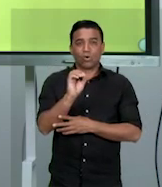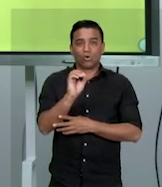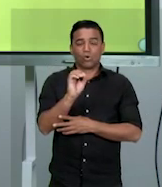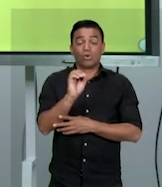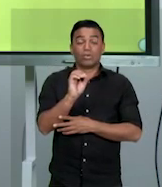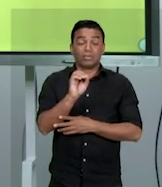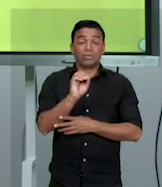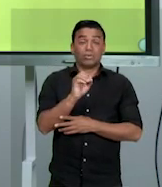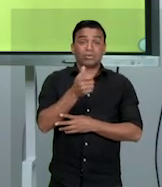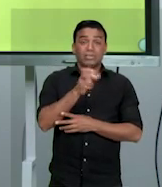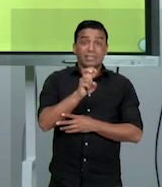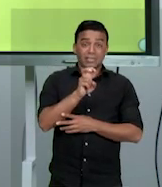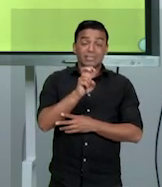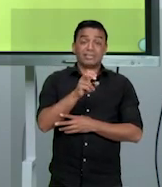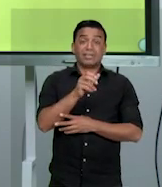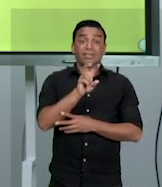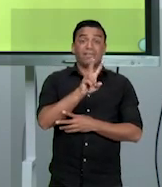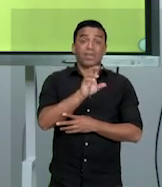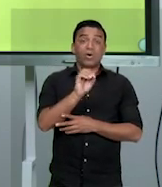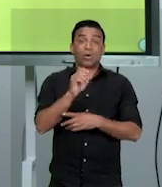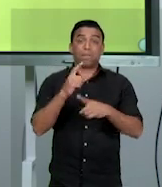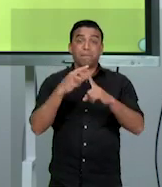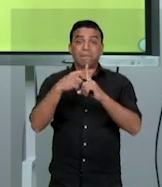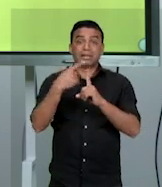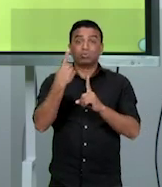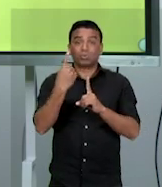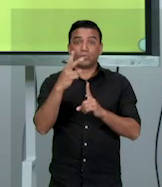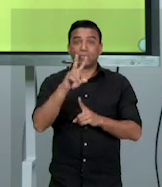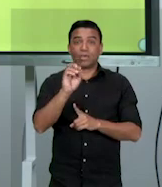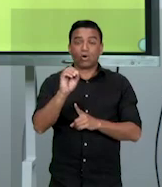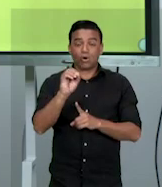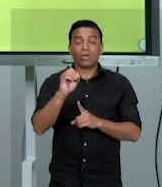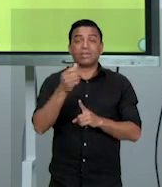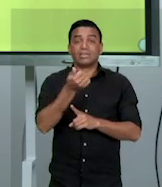1 VO, 16, igual a